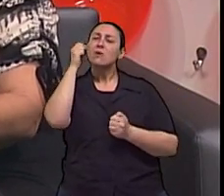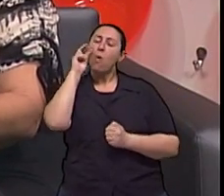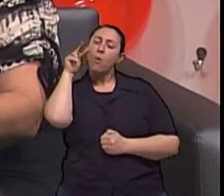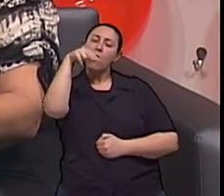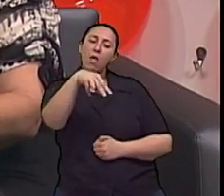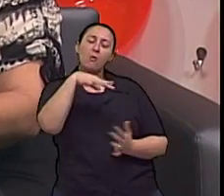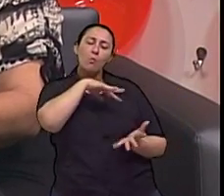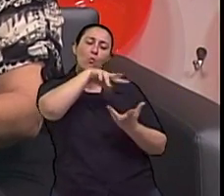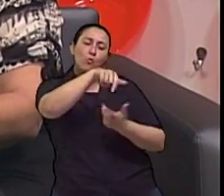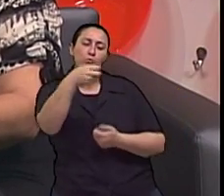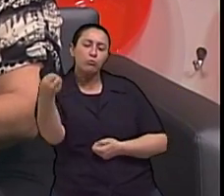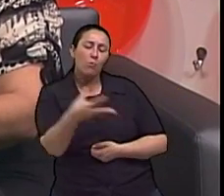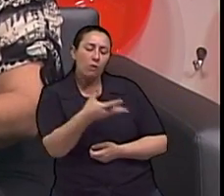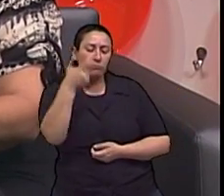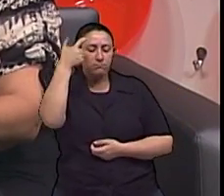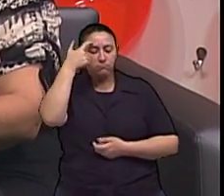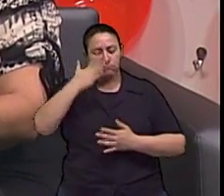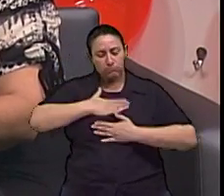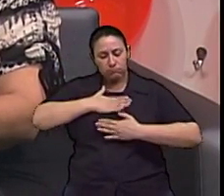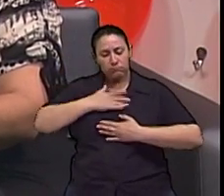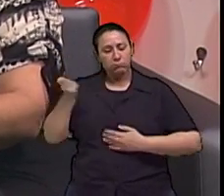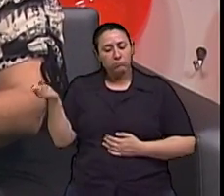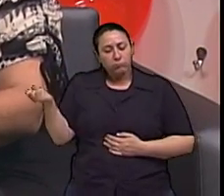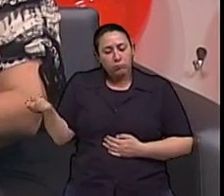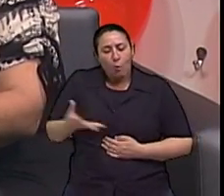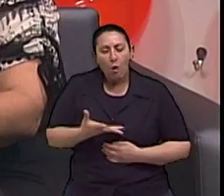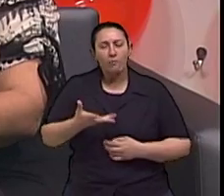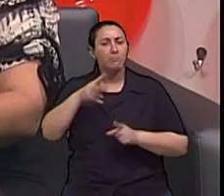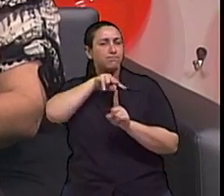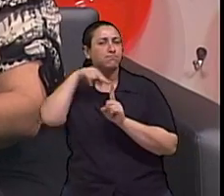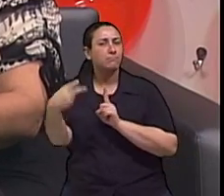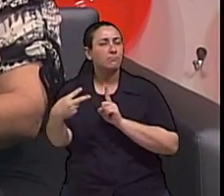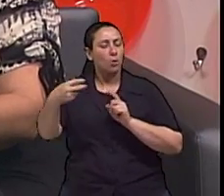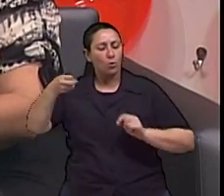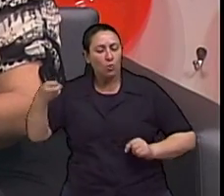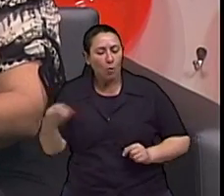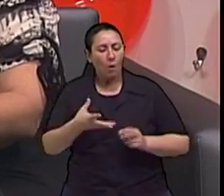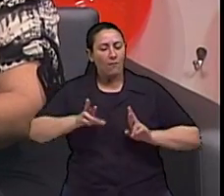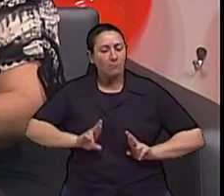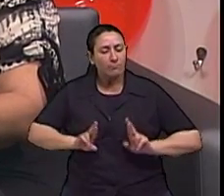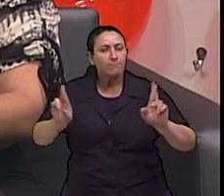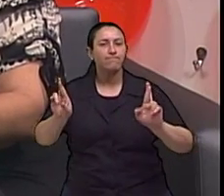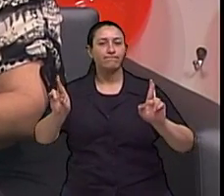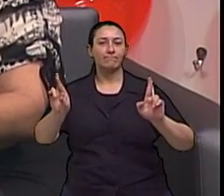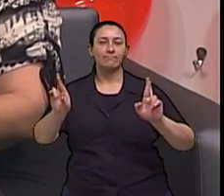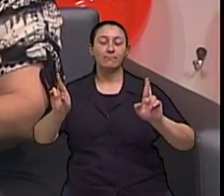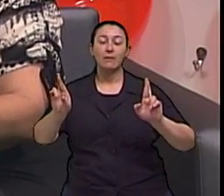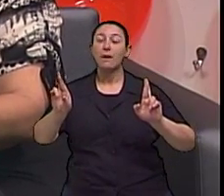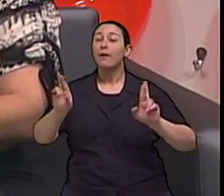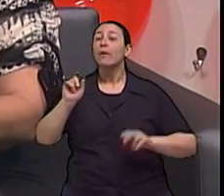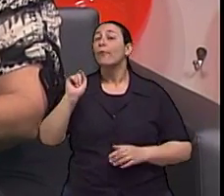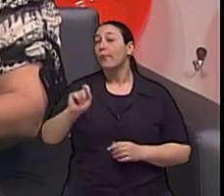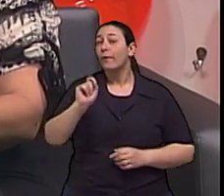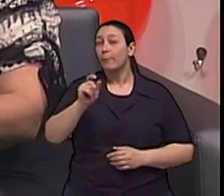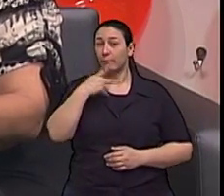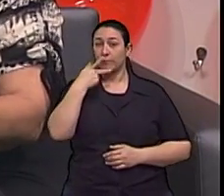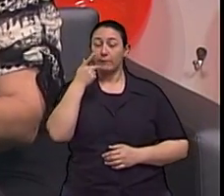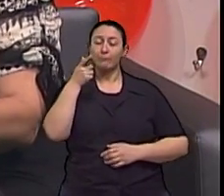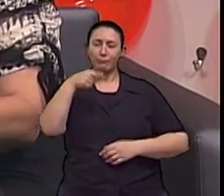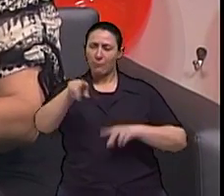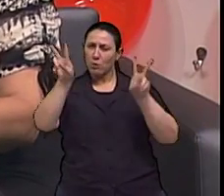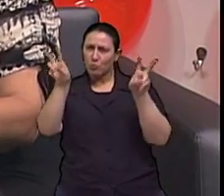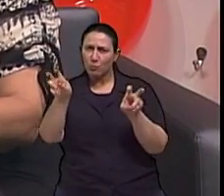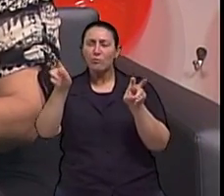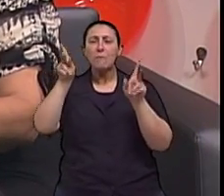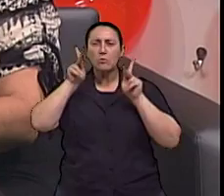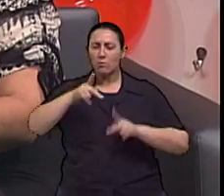sobre o mundo, uma nova perspectiva e levar a vida com mais esperança. Para falar sobre este assunto, eu